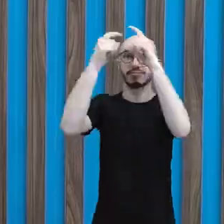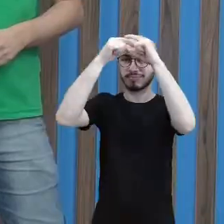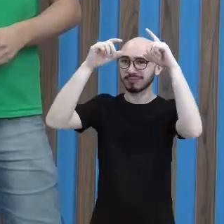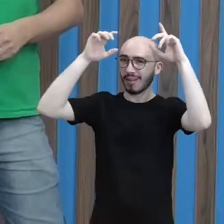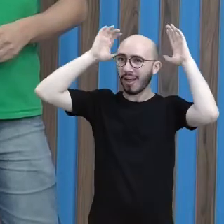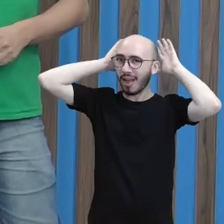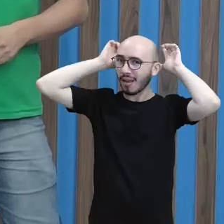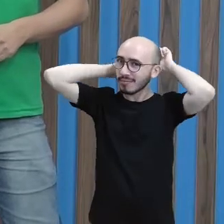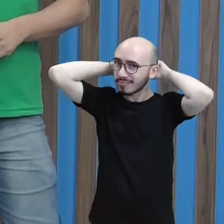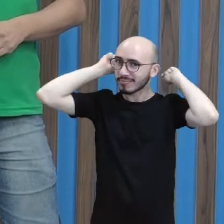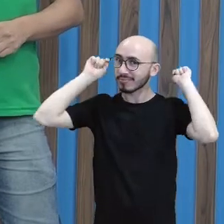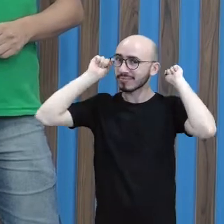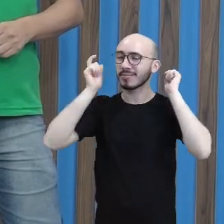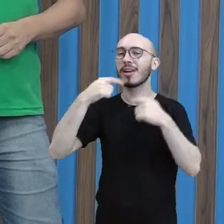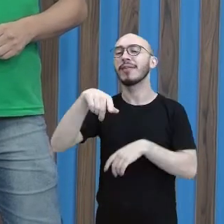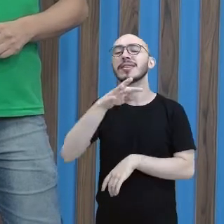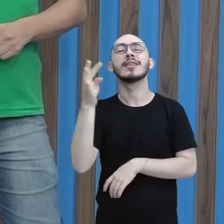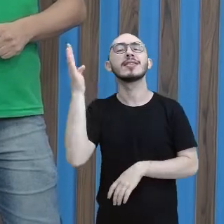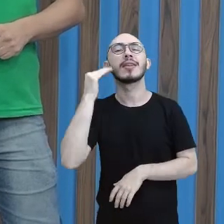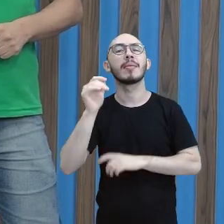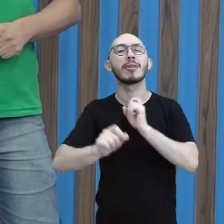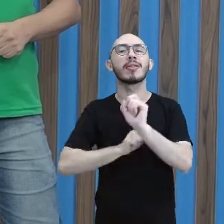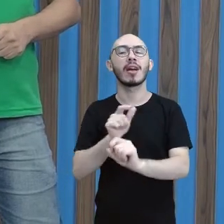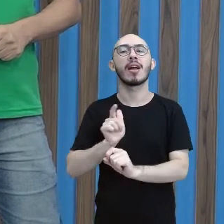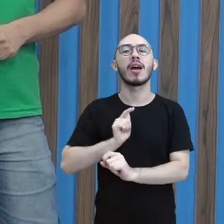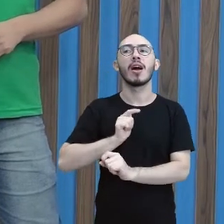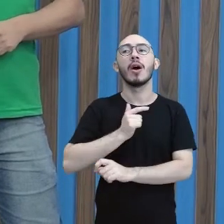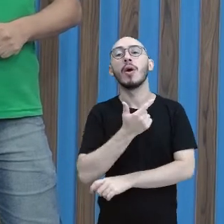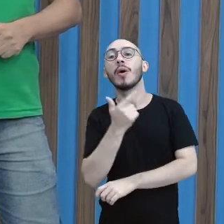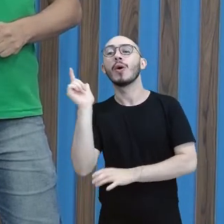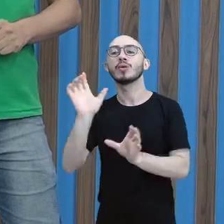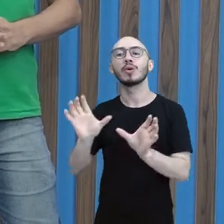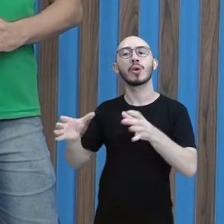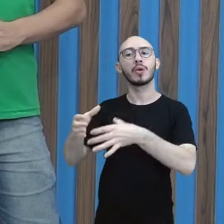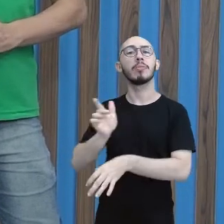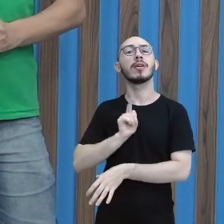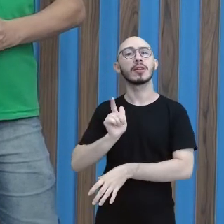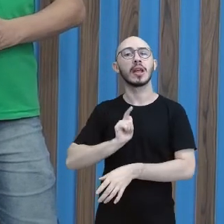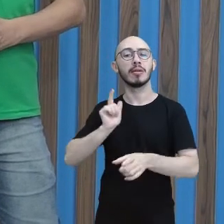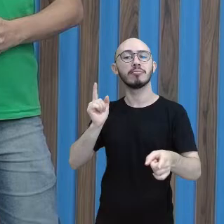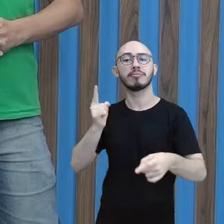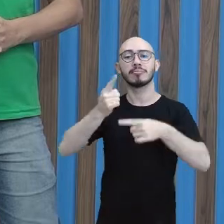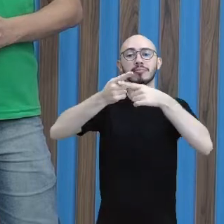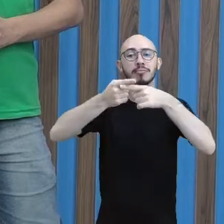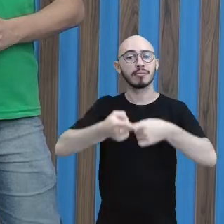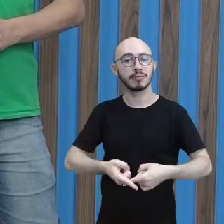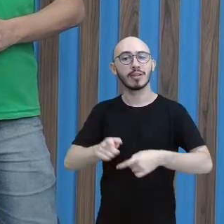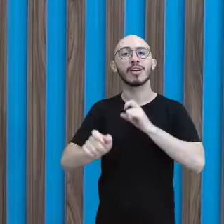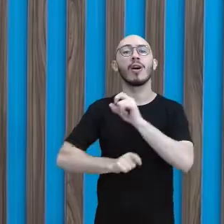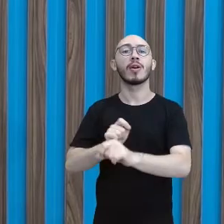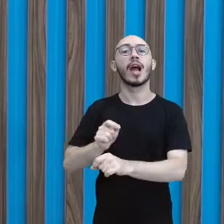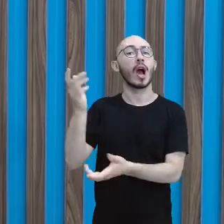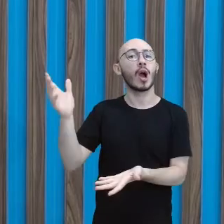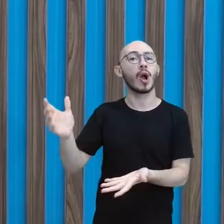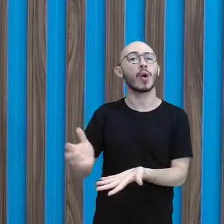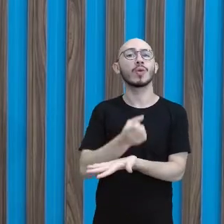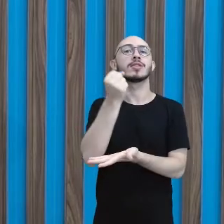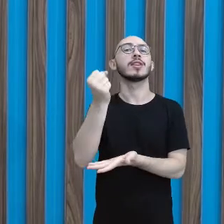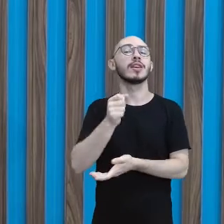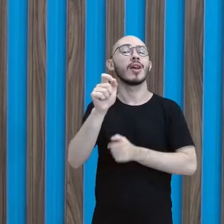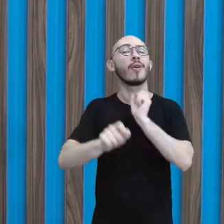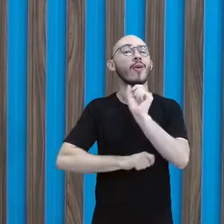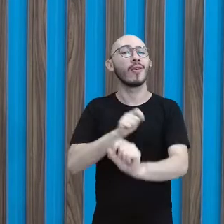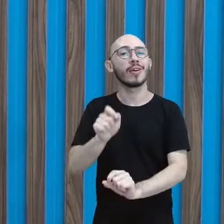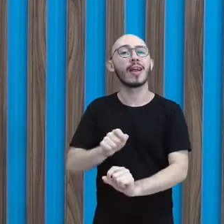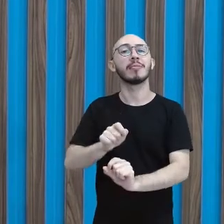bandanas. Não sei se vocês sabem, mas nas outras turmas já tem até concurso para ver quem vai ganhar uma bandana igual do professor, tá